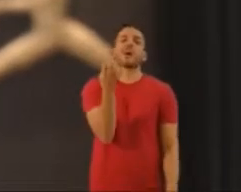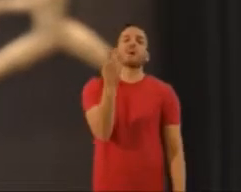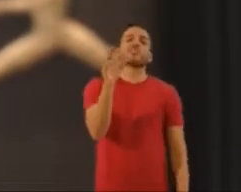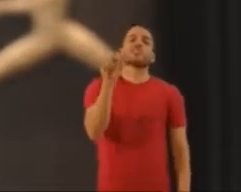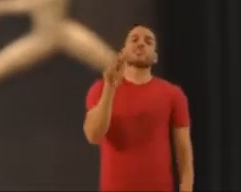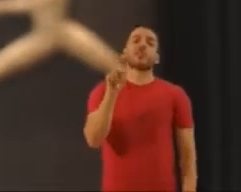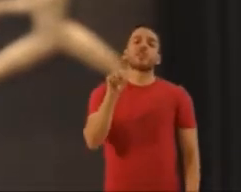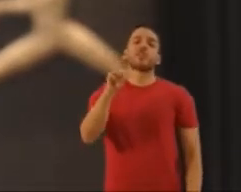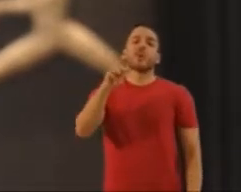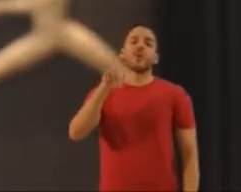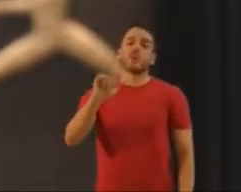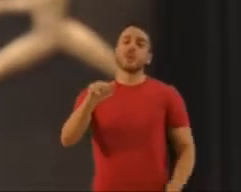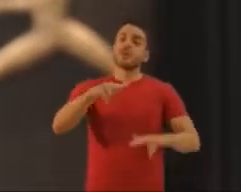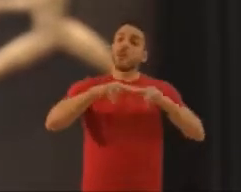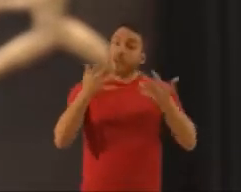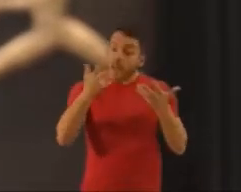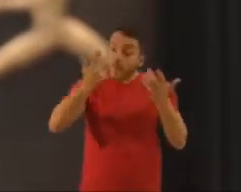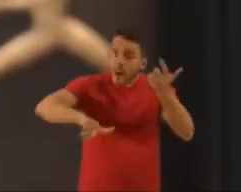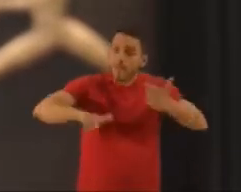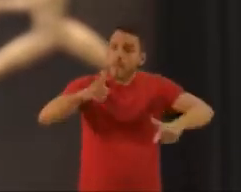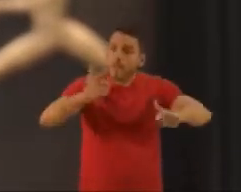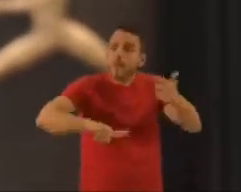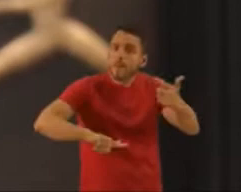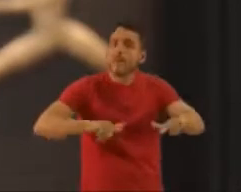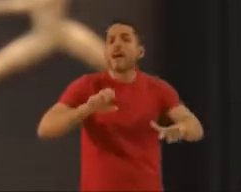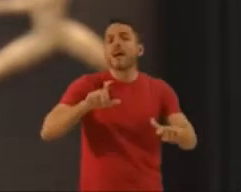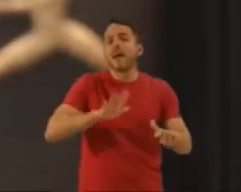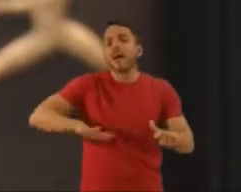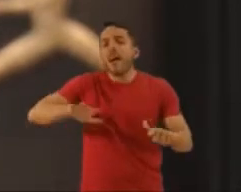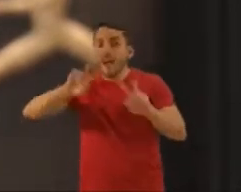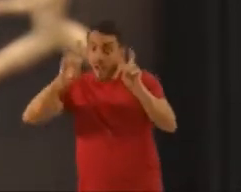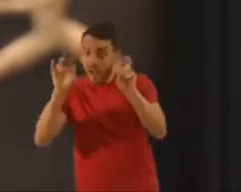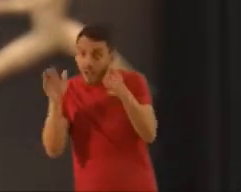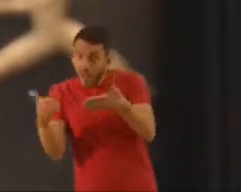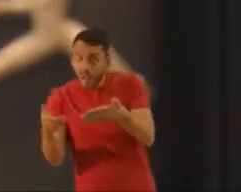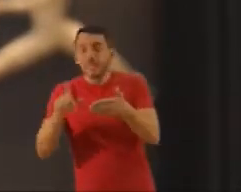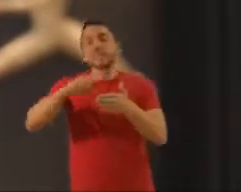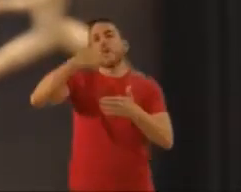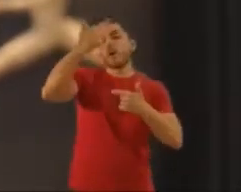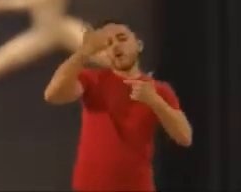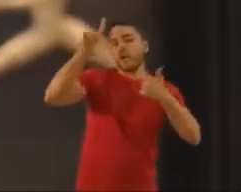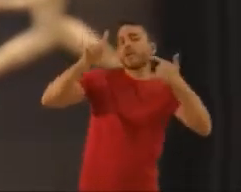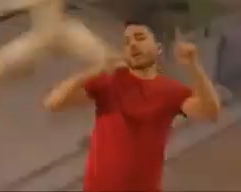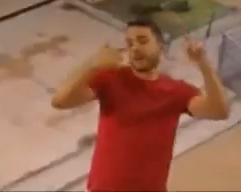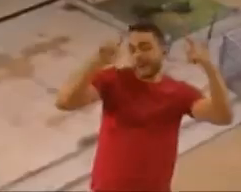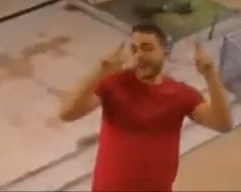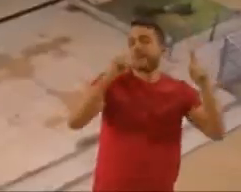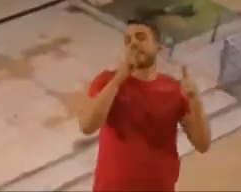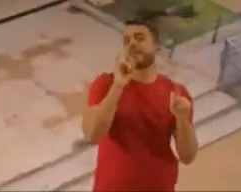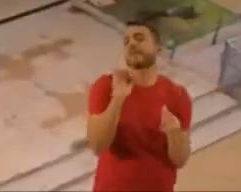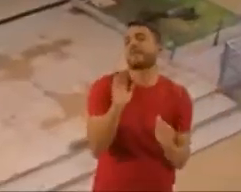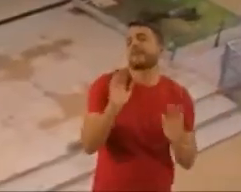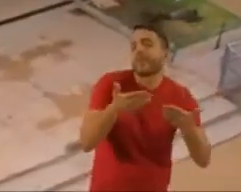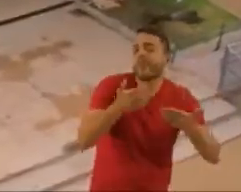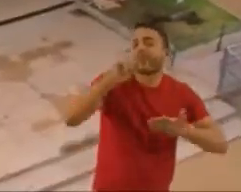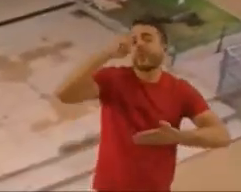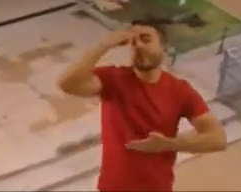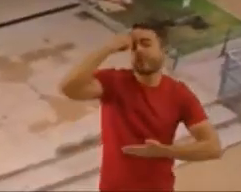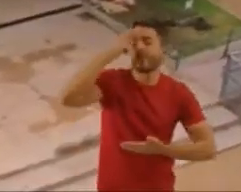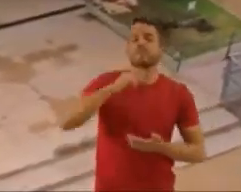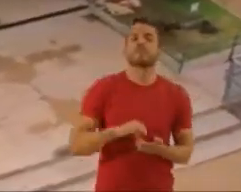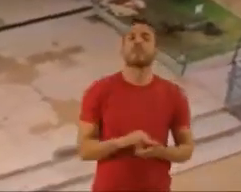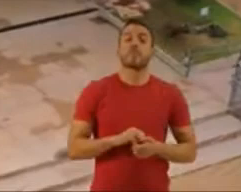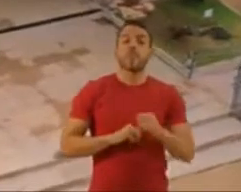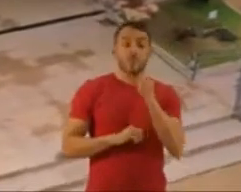gente quer fortalecer cada vez mais isso, não só na gastronomia, mas em outras áreas também, como por exemplo a cultura. Também mais ou menos